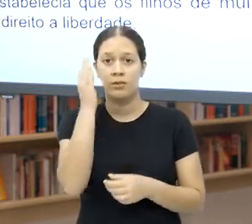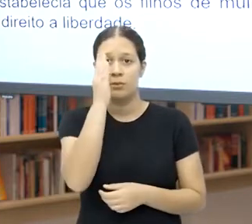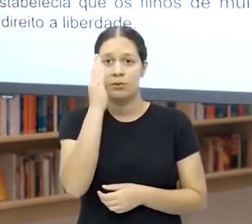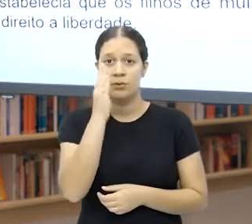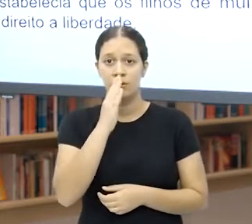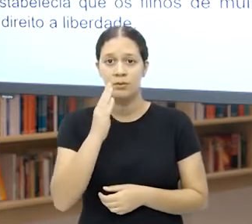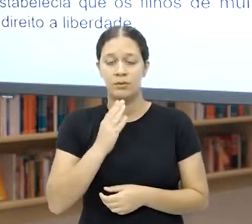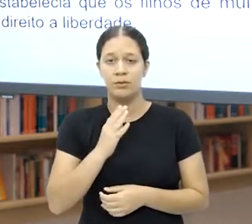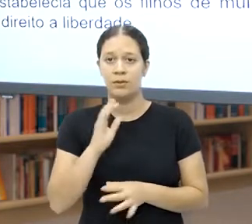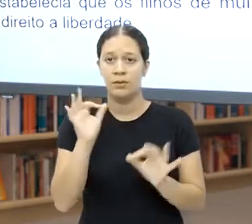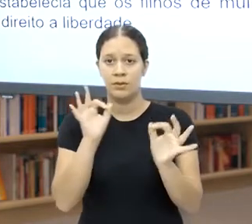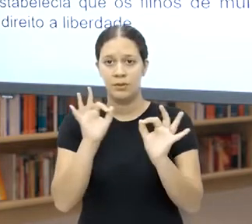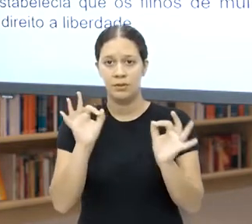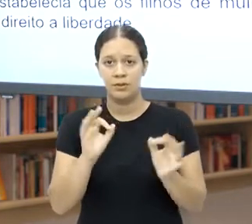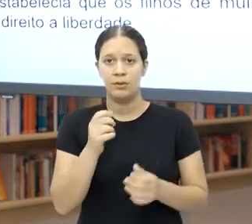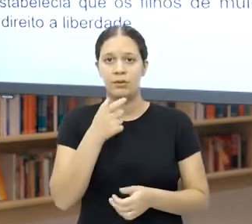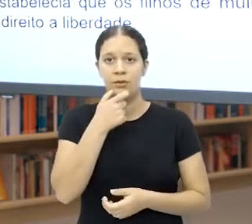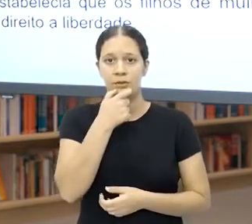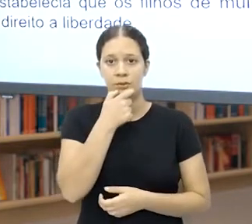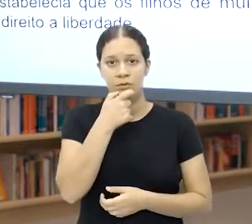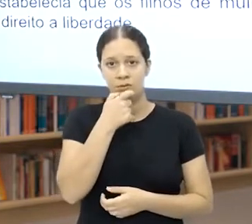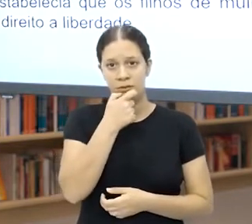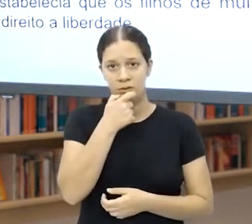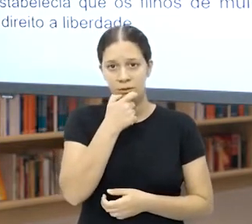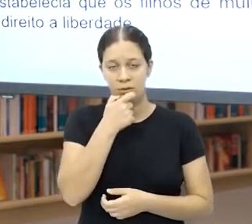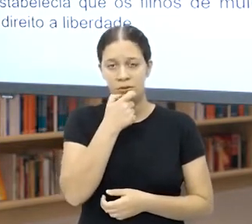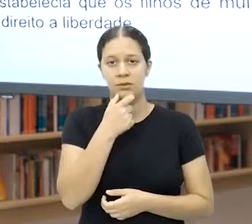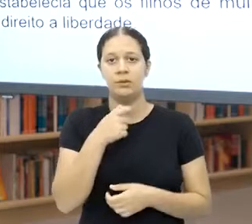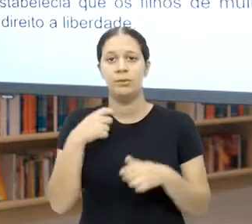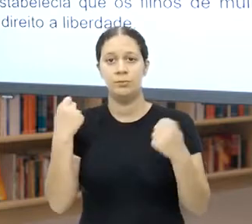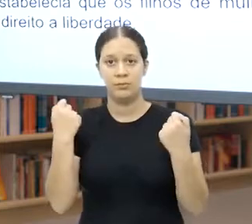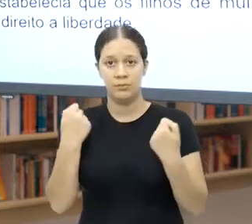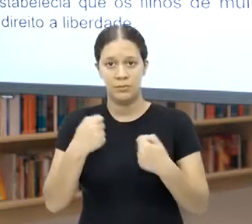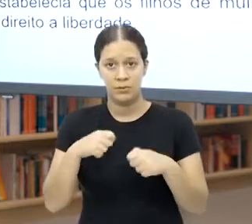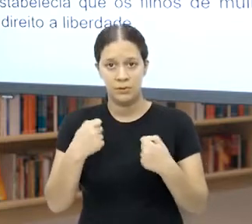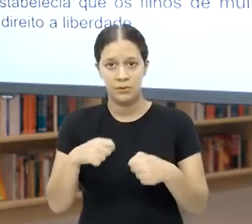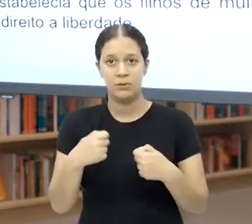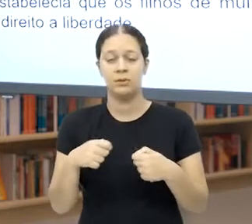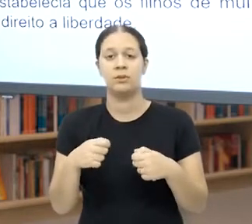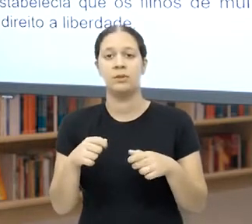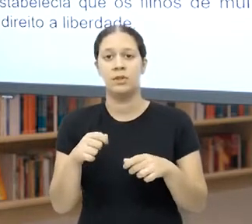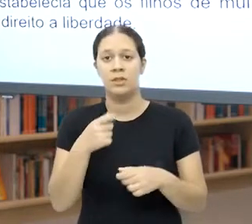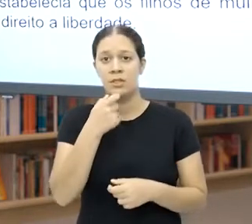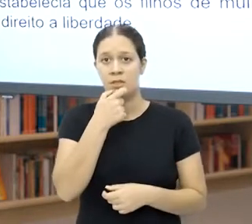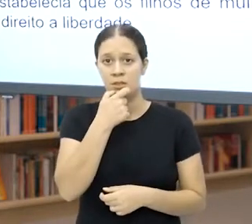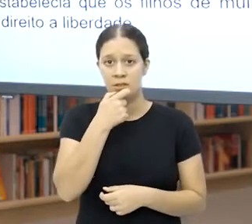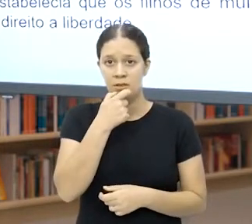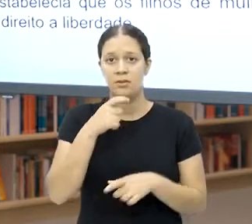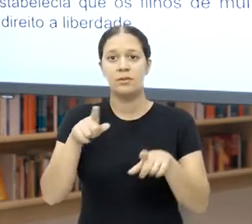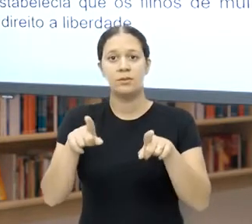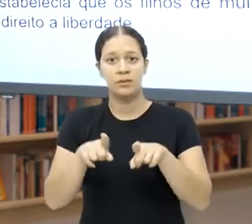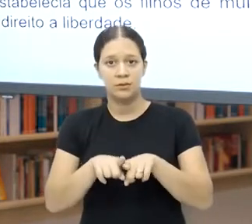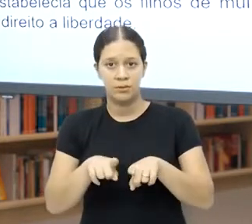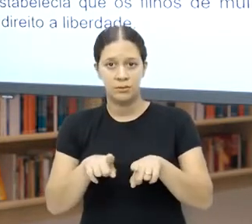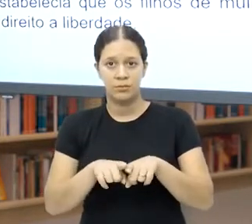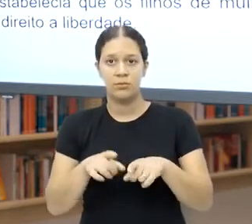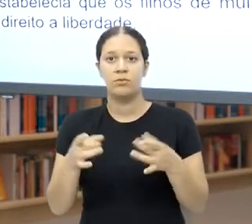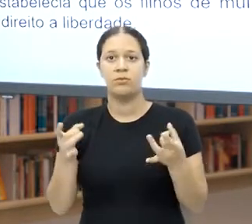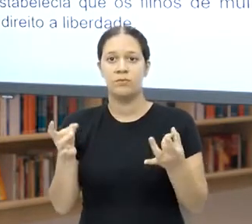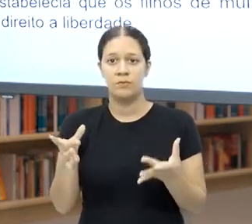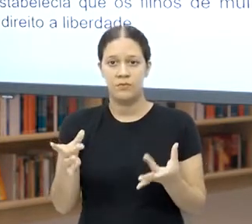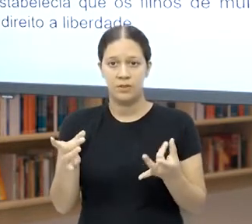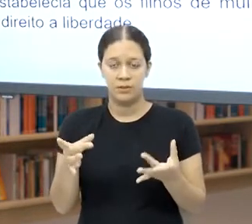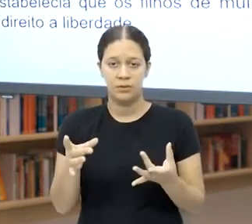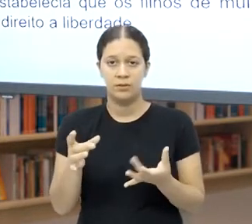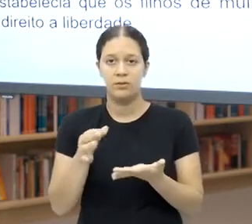não. A Inglaterra pressiona também, tá certo, para a questão comercial, essa venda do